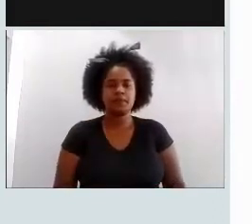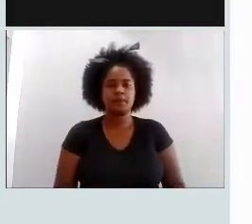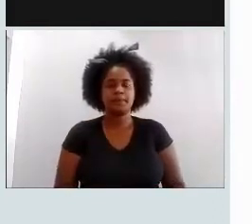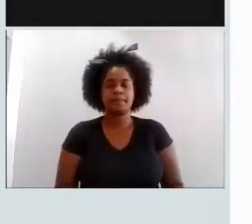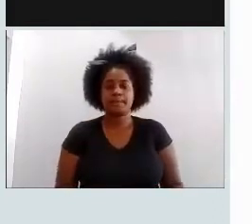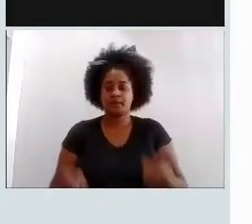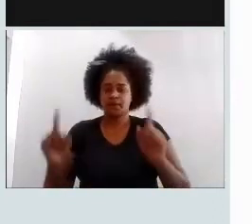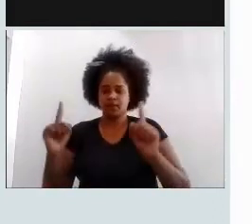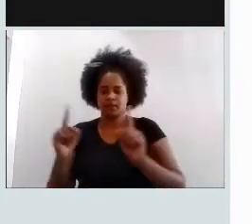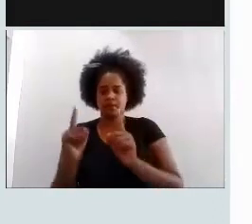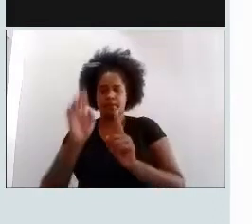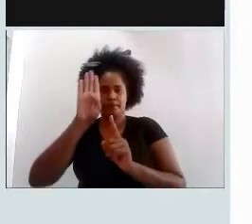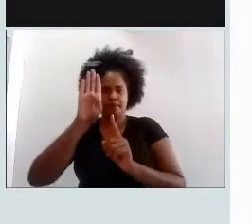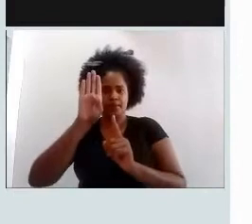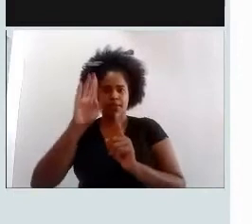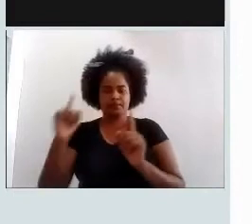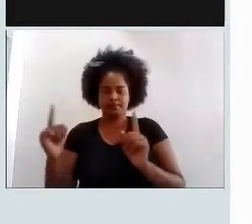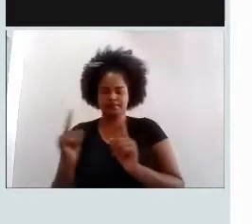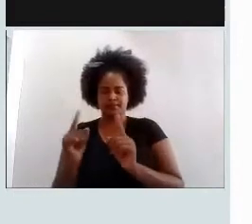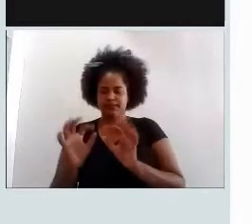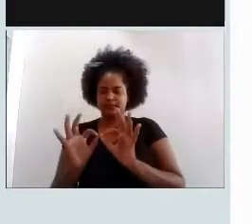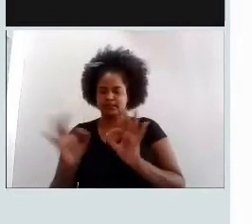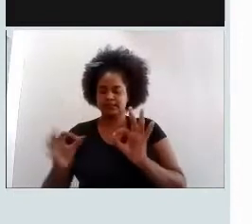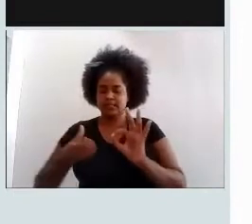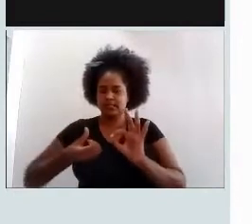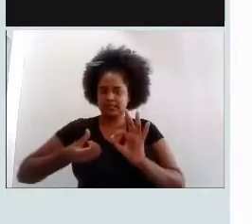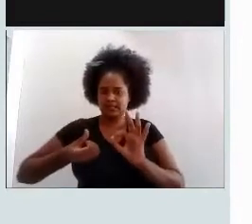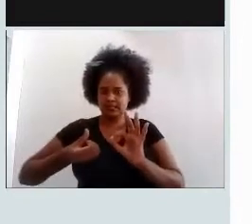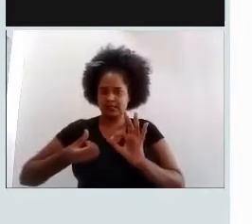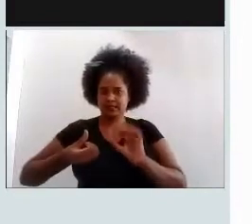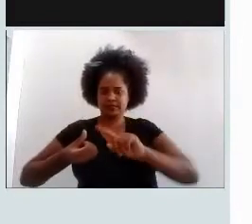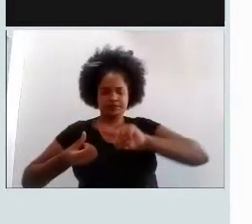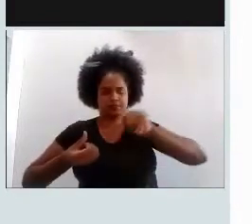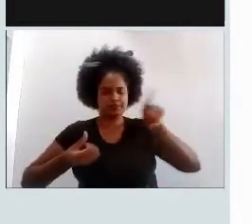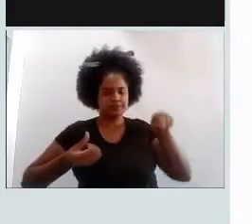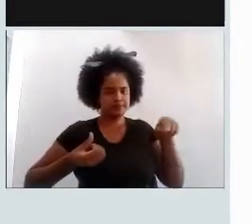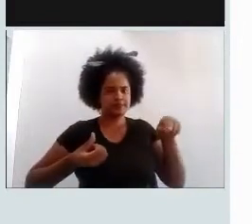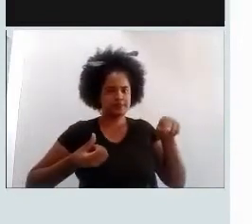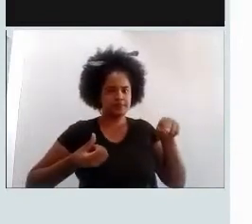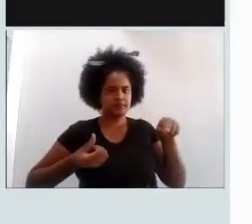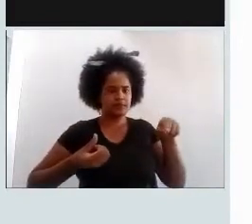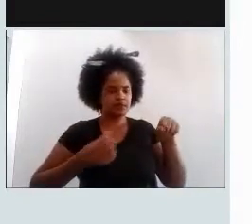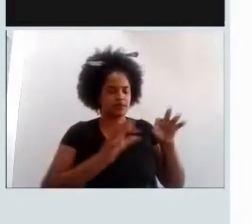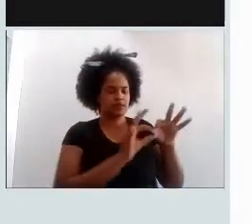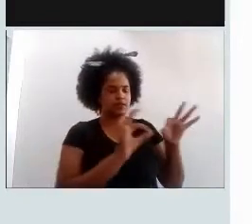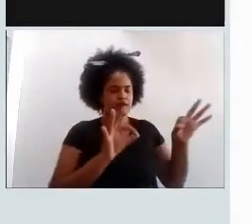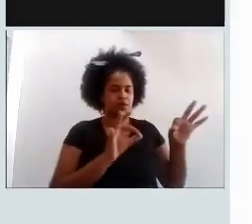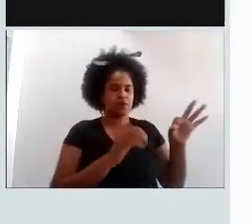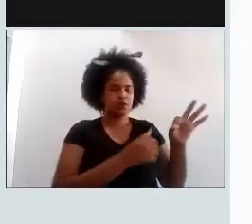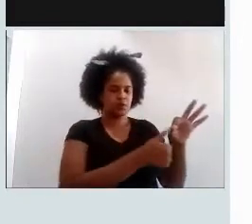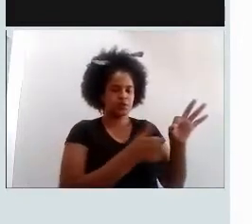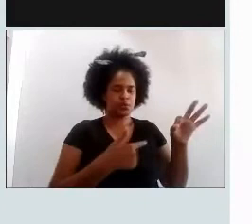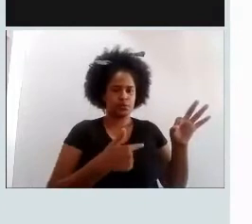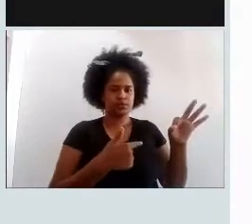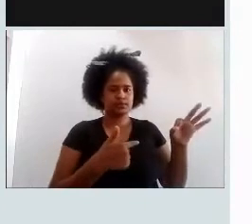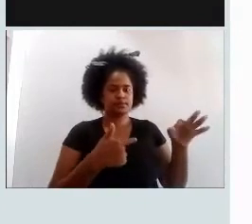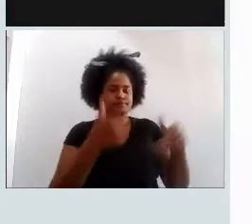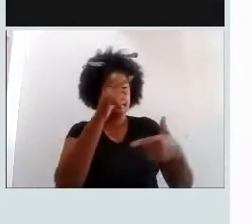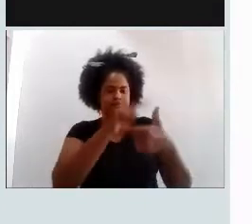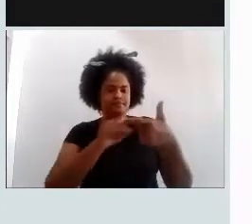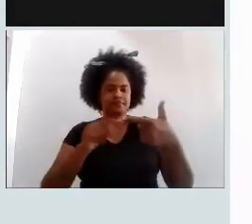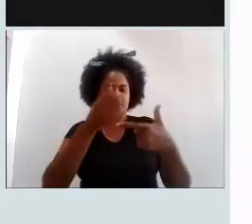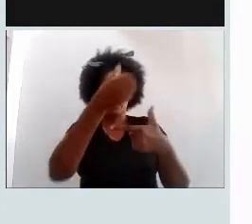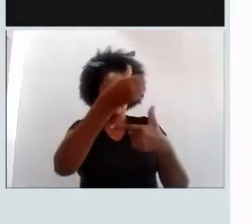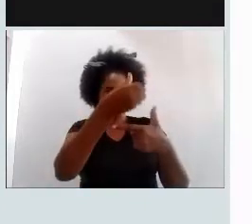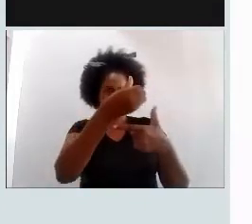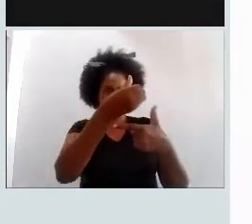certo? Nós vamos pegar 6 por 12, dividido por 12. Então, essa vai ser, o resultado disso vai ser a